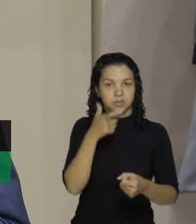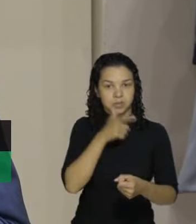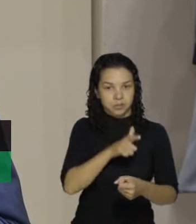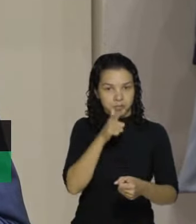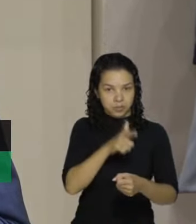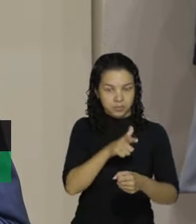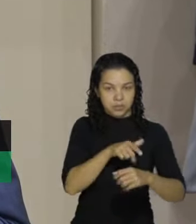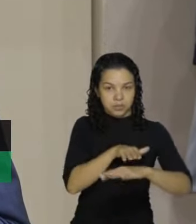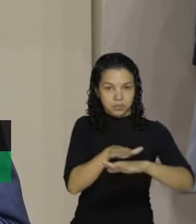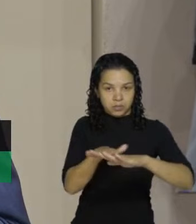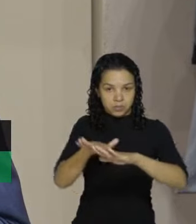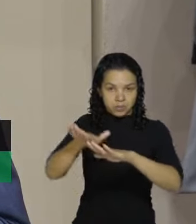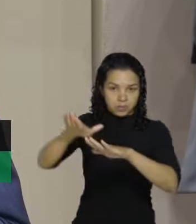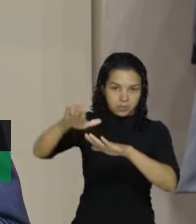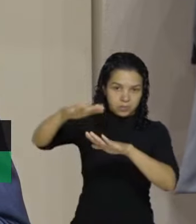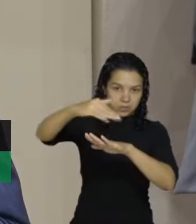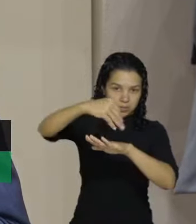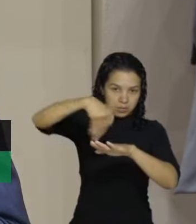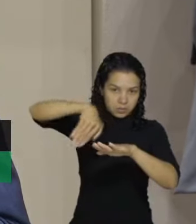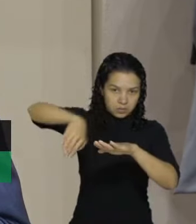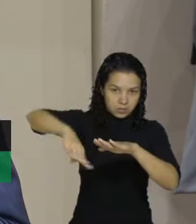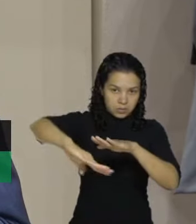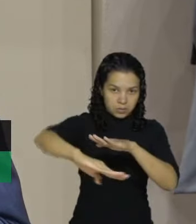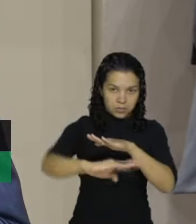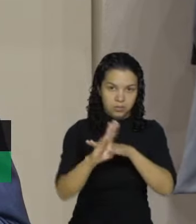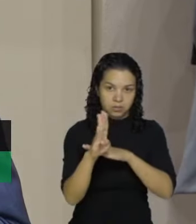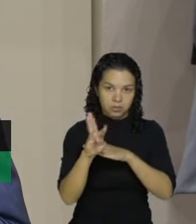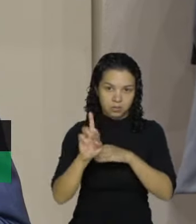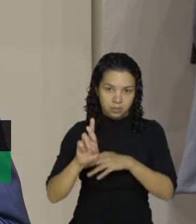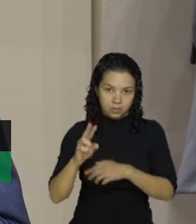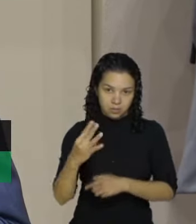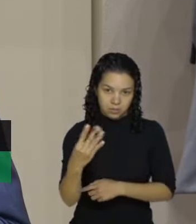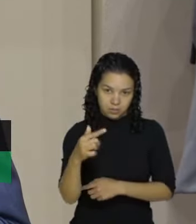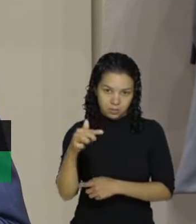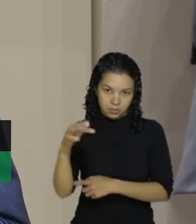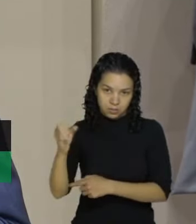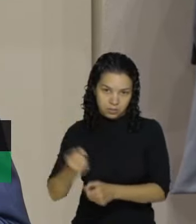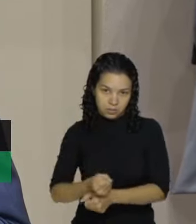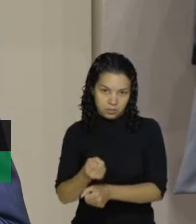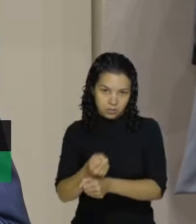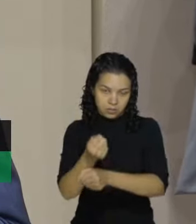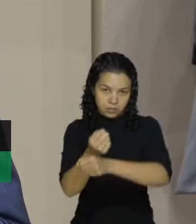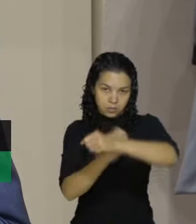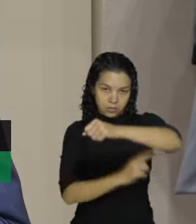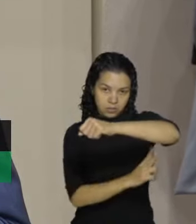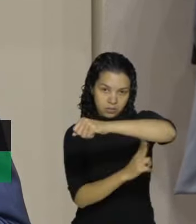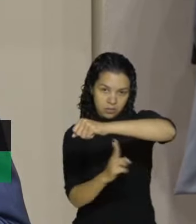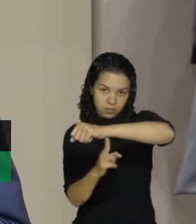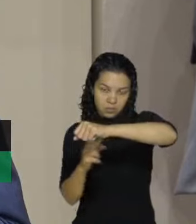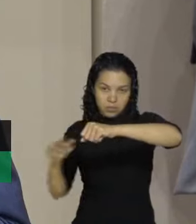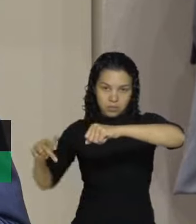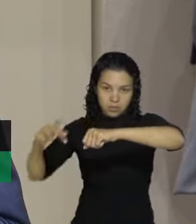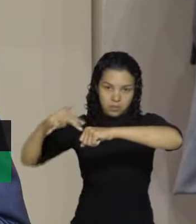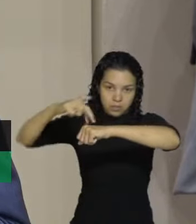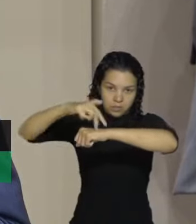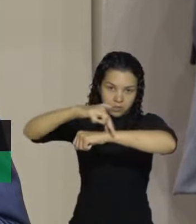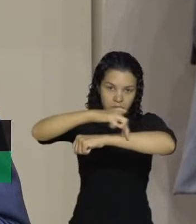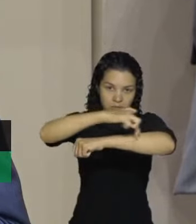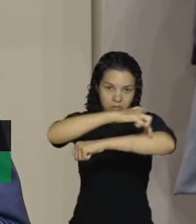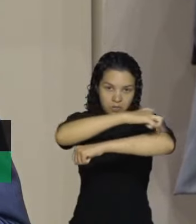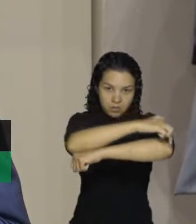no quilômetro 138 da BR-470, bem como a construção de passarela de pedestre no quilômetro 141 da